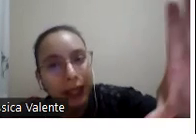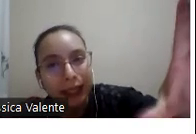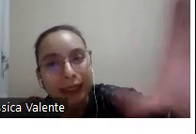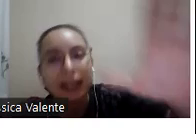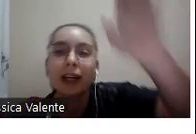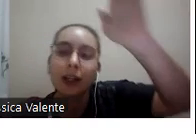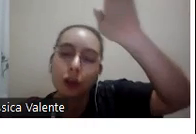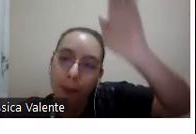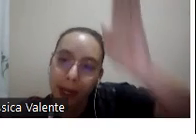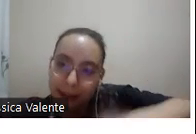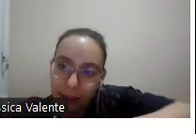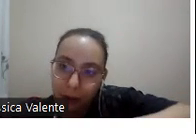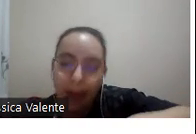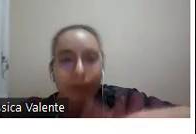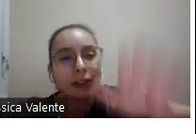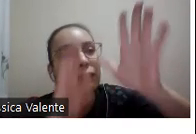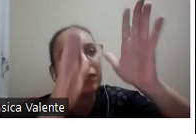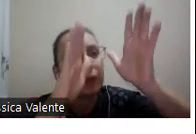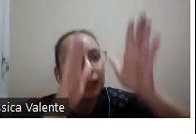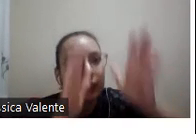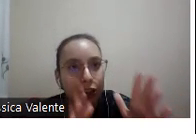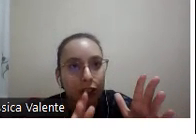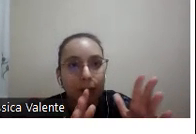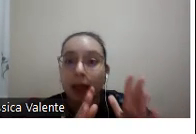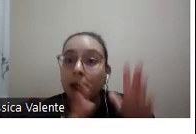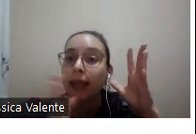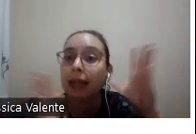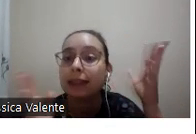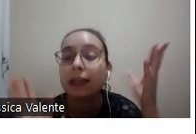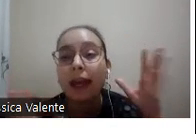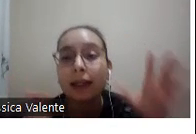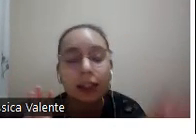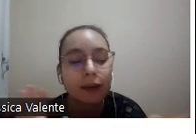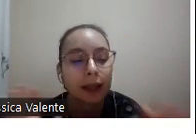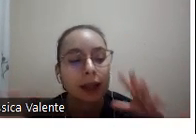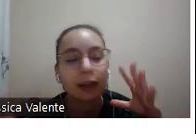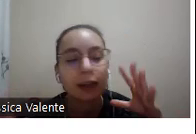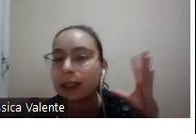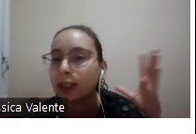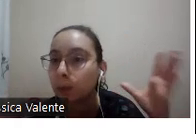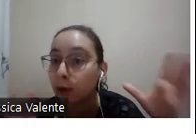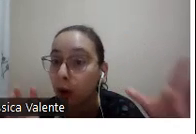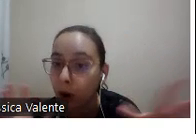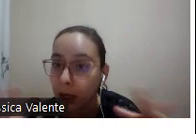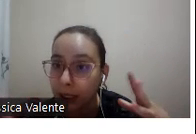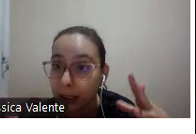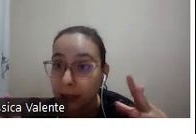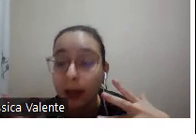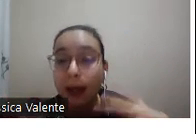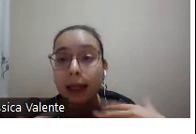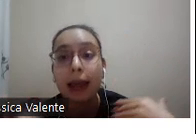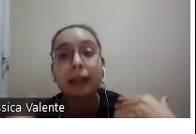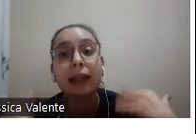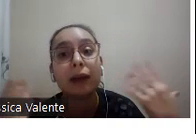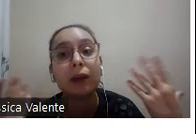não conheço, do Brasil. Aí você vai fazer uma lista. E assim eu quero que vocês façam, eu quero que vocês explorem